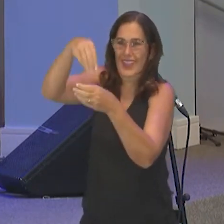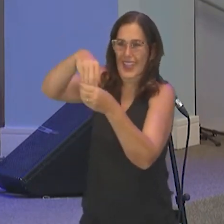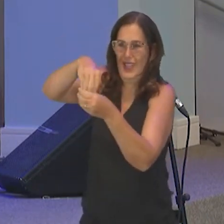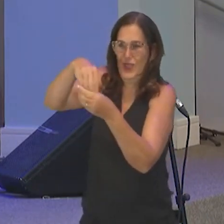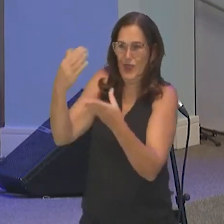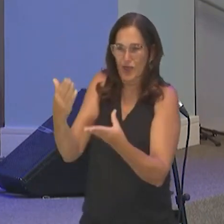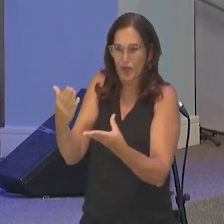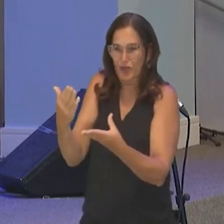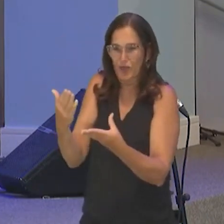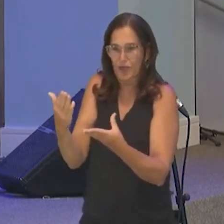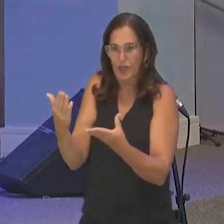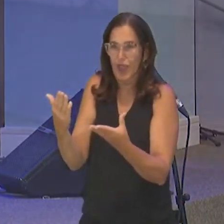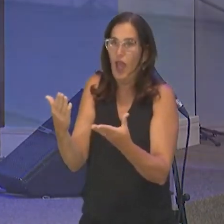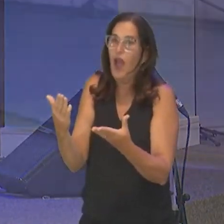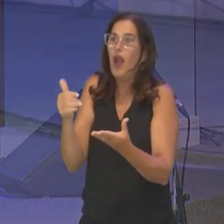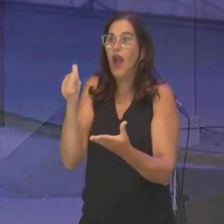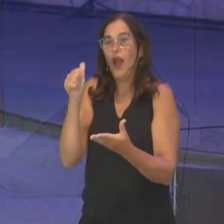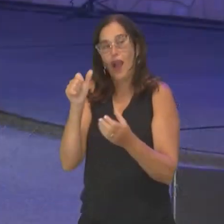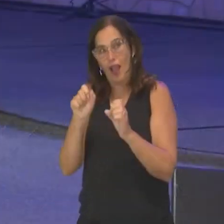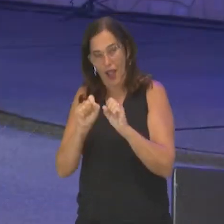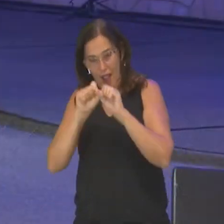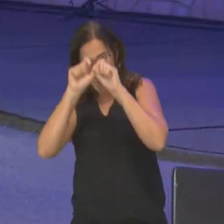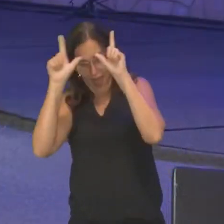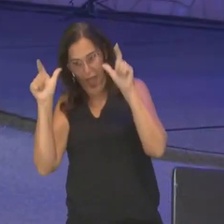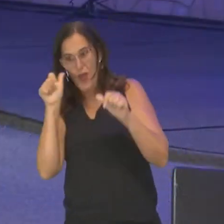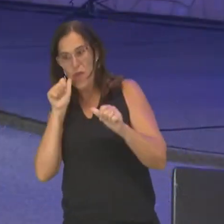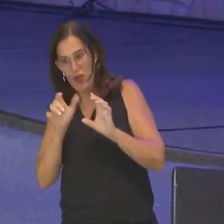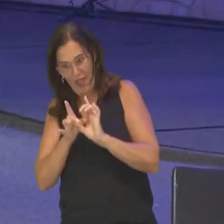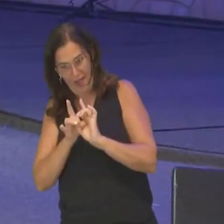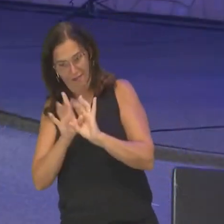Com autorização da Tchorrane, é claro.